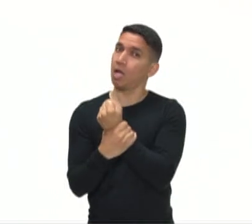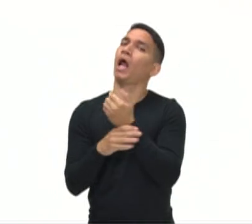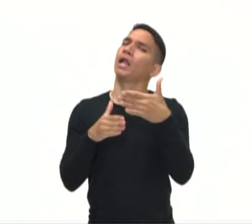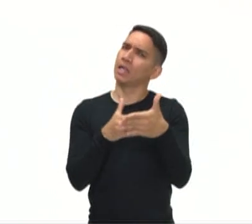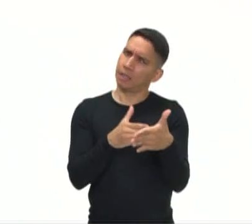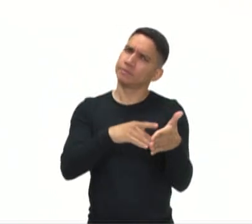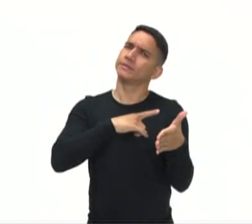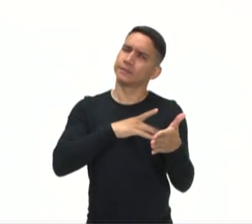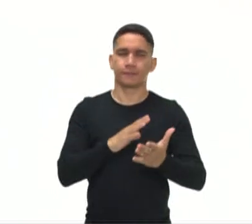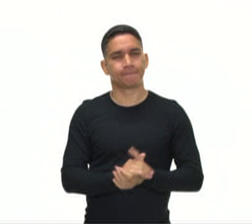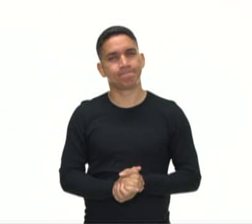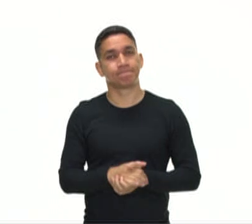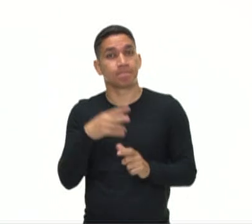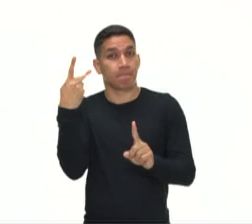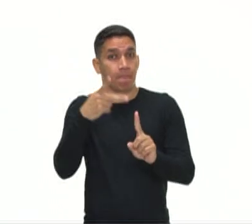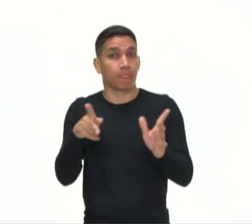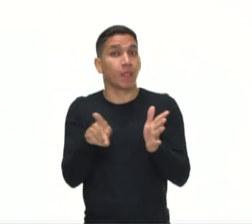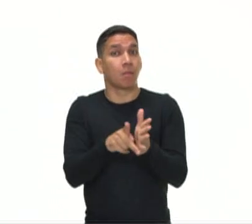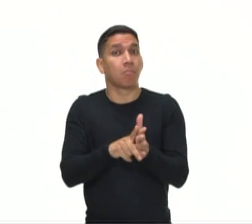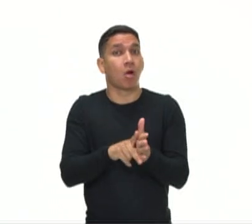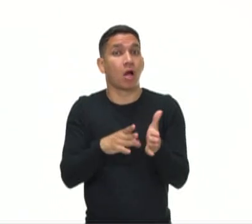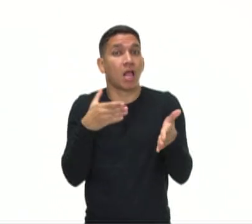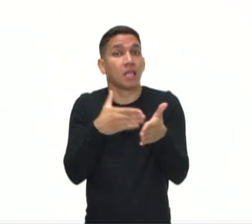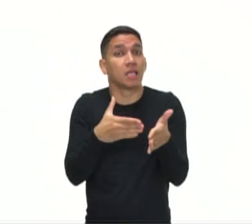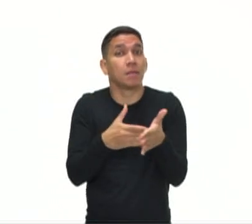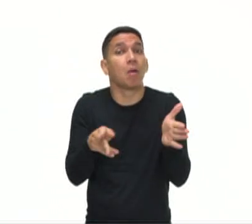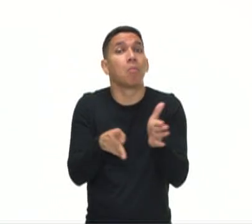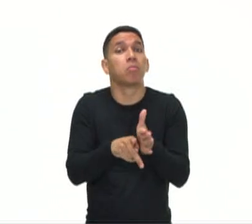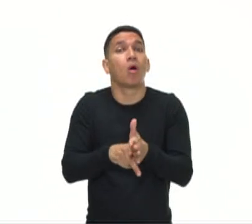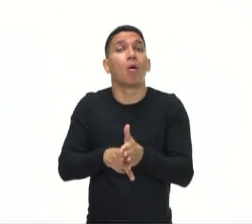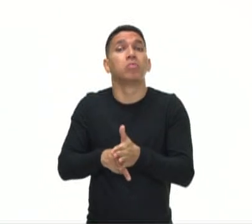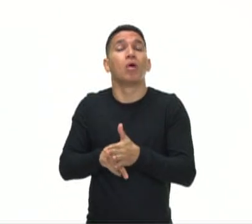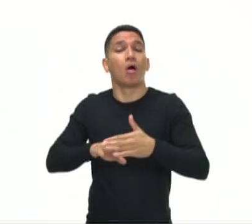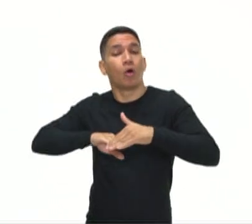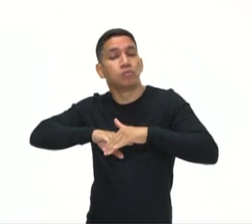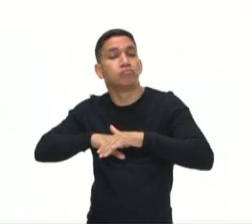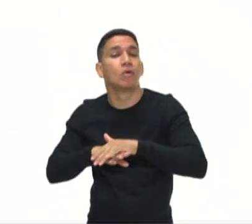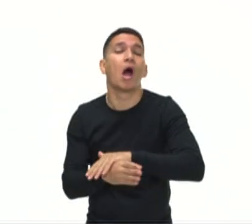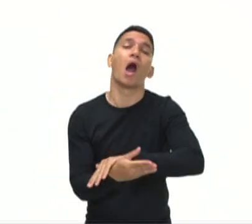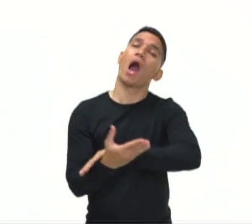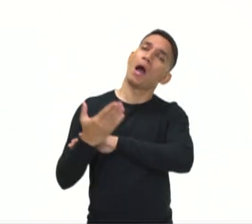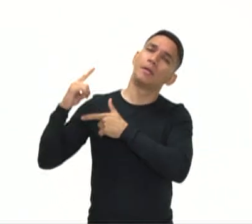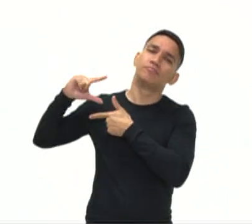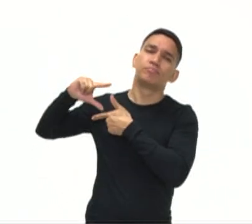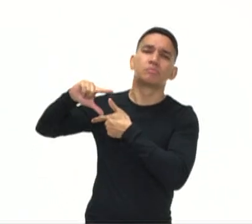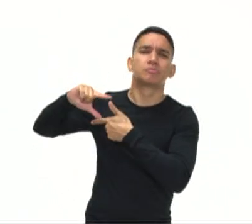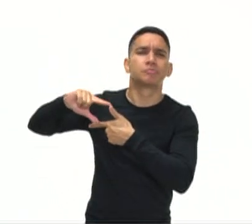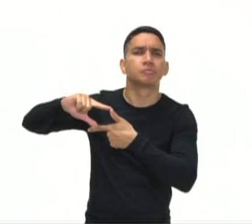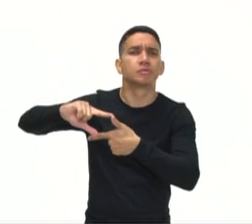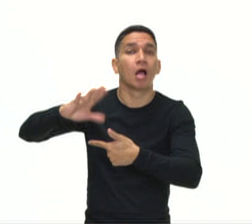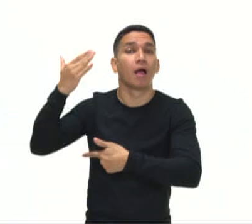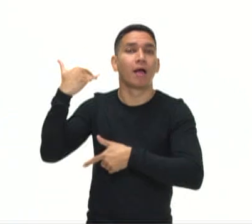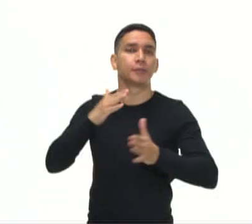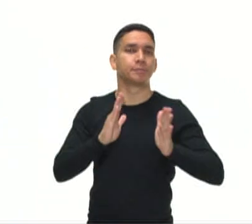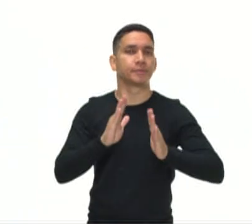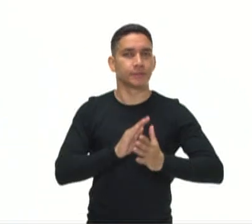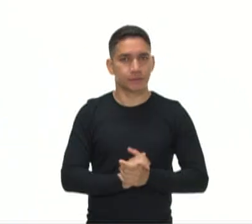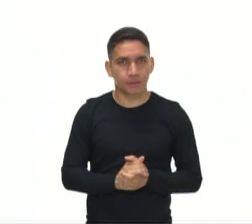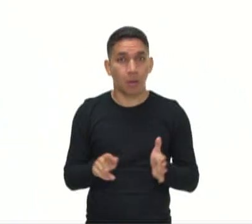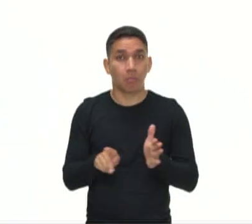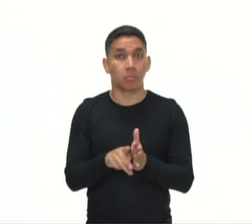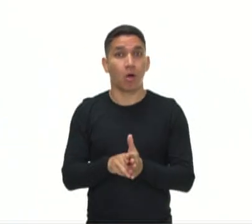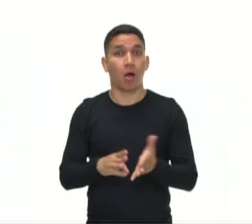limites. Ele tinha o seu poder limitado pelos costumes da época, pela tradição e pela existência de